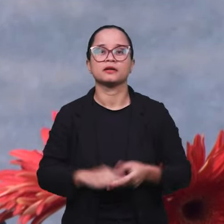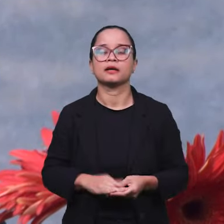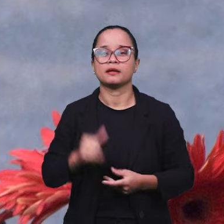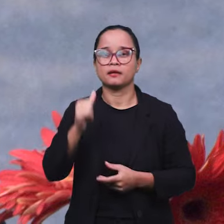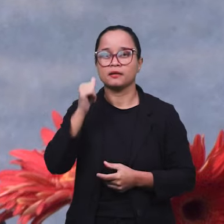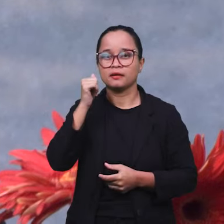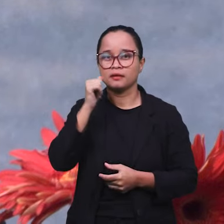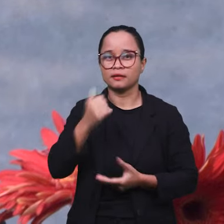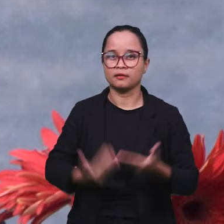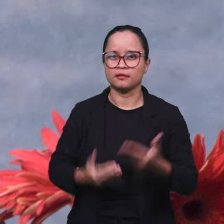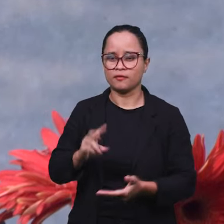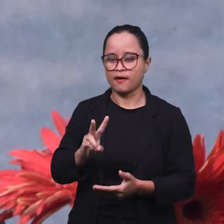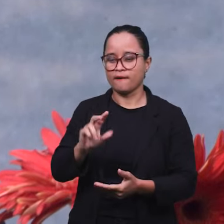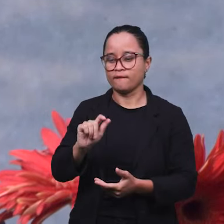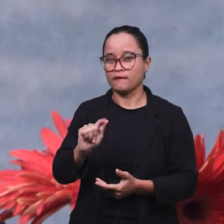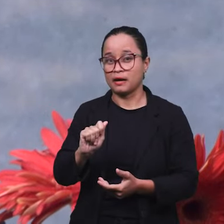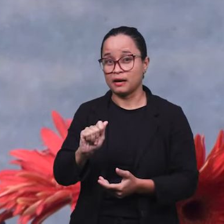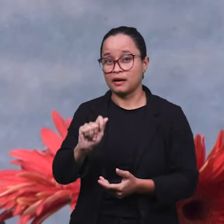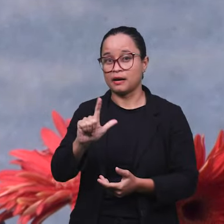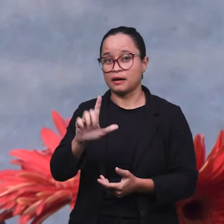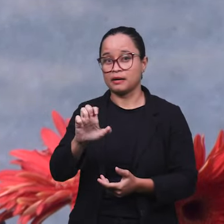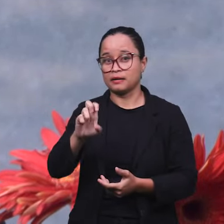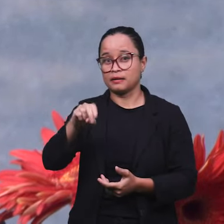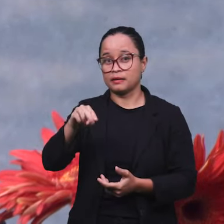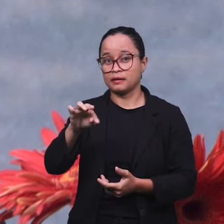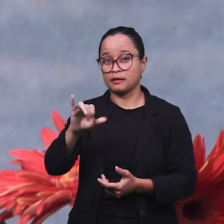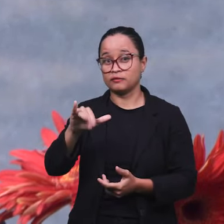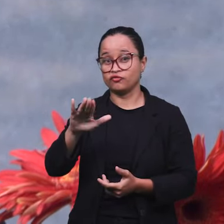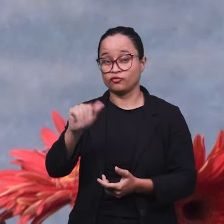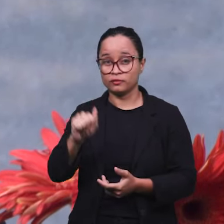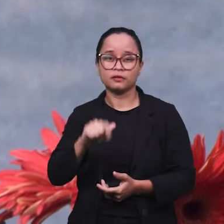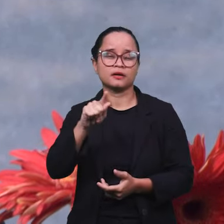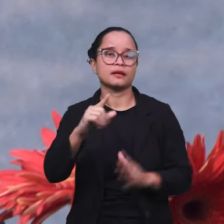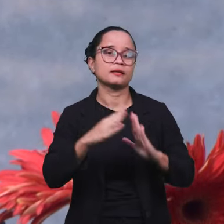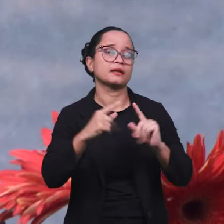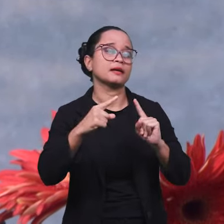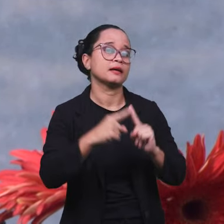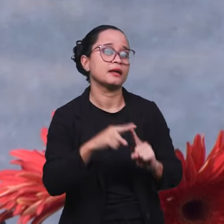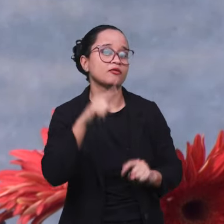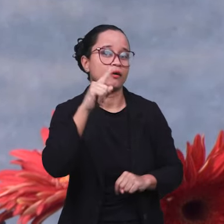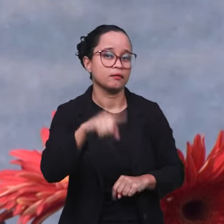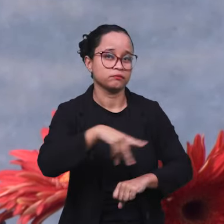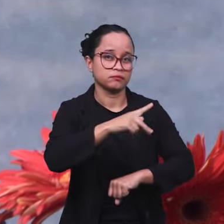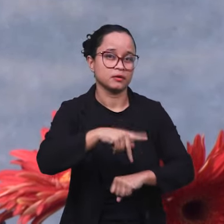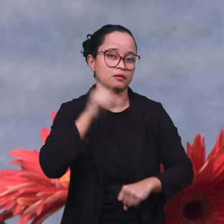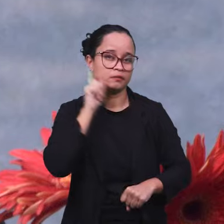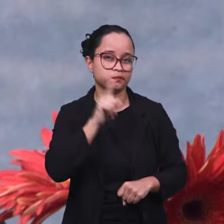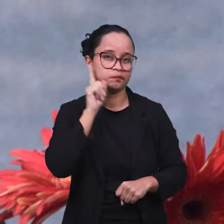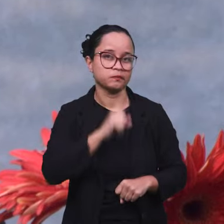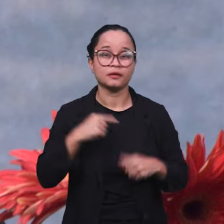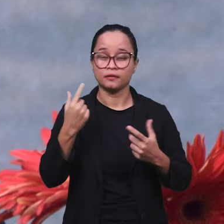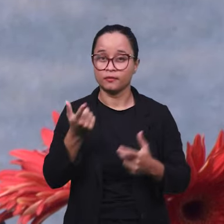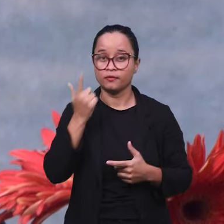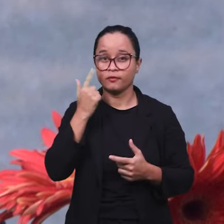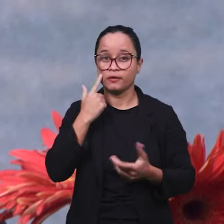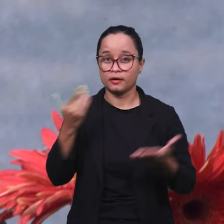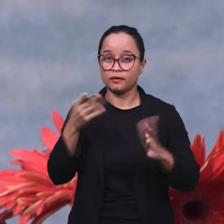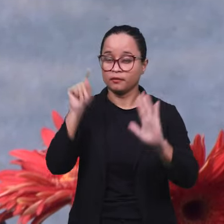vai ser feita pela Valentina, nossa irmã Valentina, que ela é da igreja de Orlando, na Flórida, nos Estados